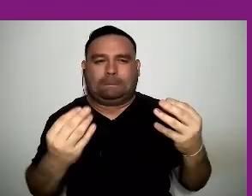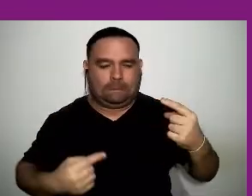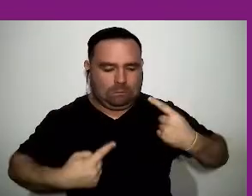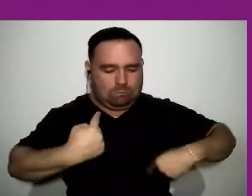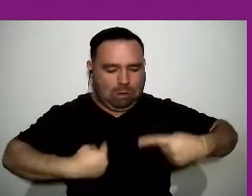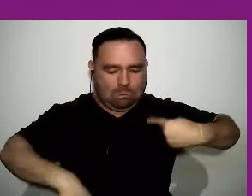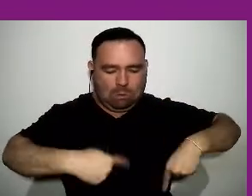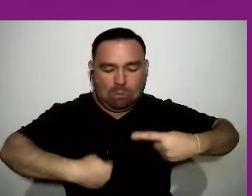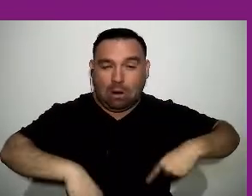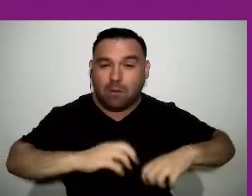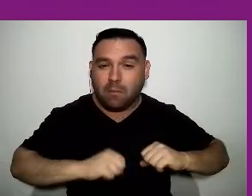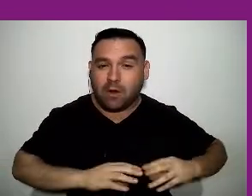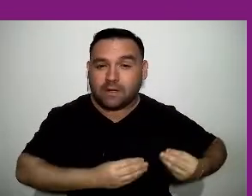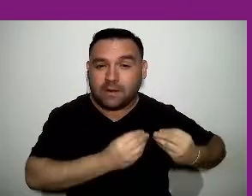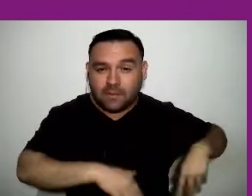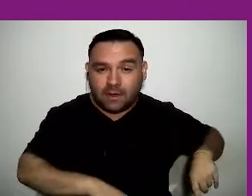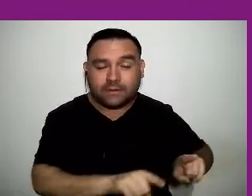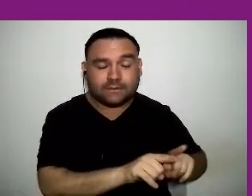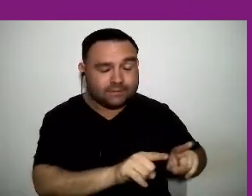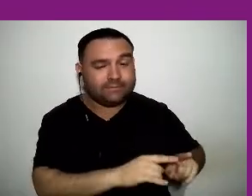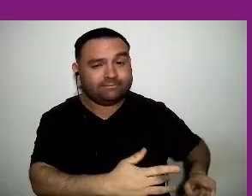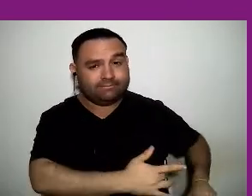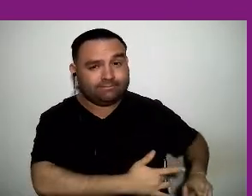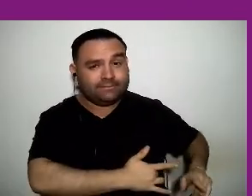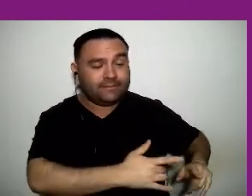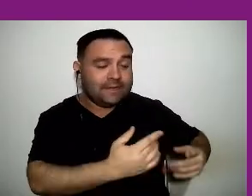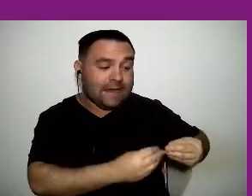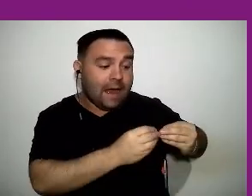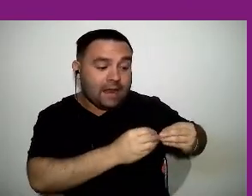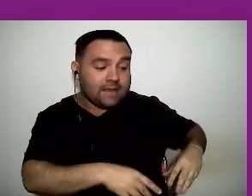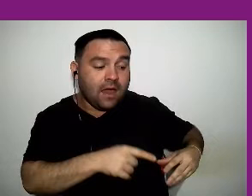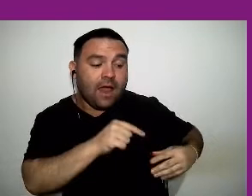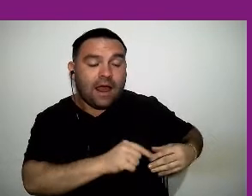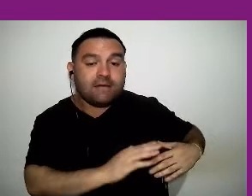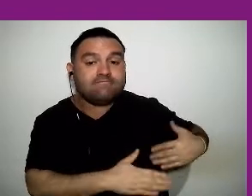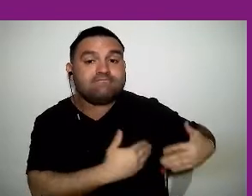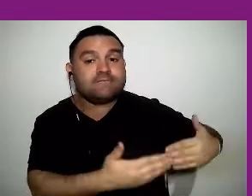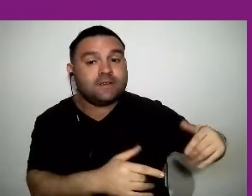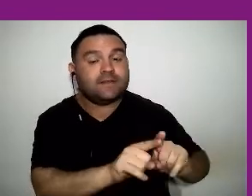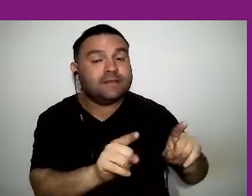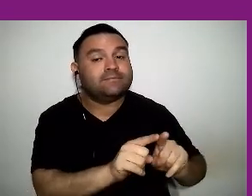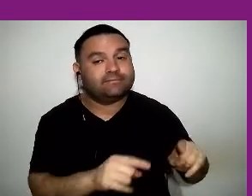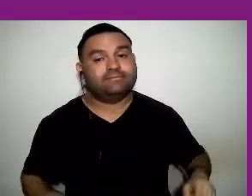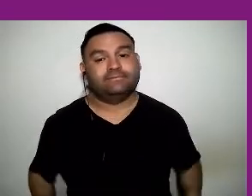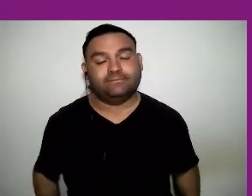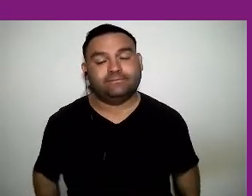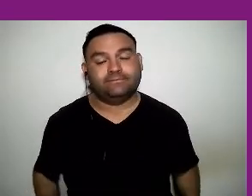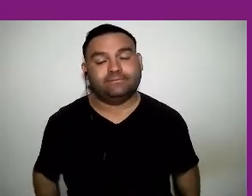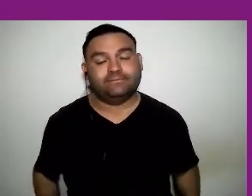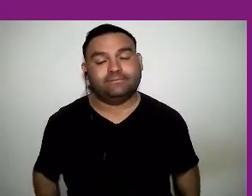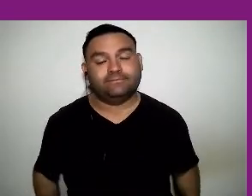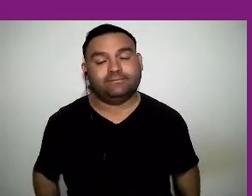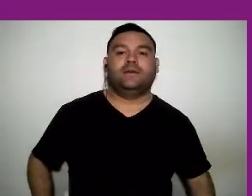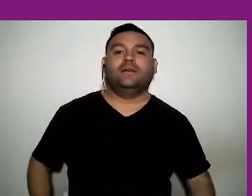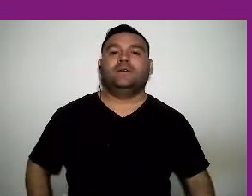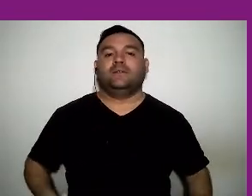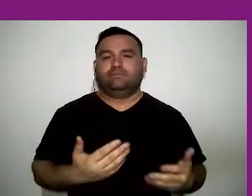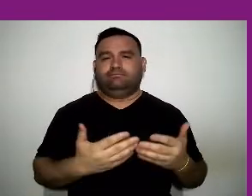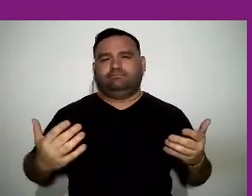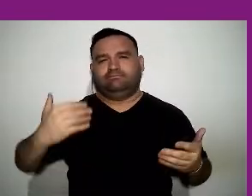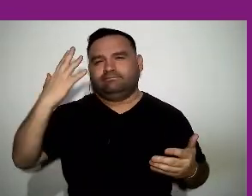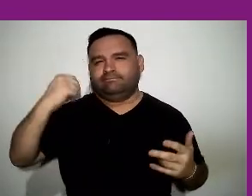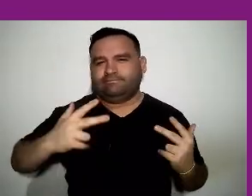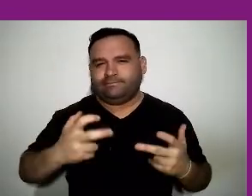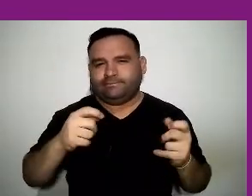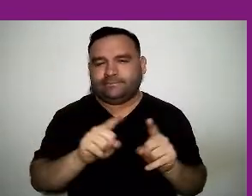poderia gerar lesão endotelial, e essa lesão endotelial gerar lesão renal. Para os senhores terem uma